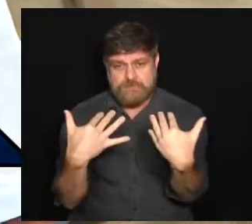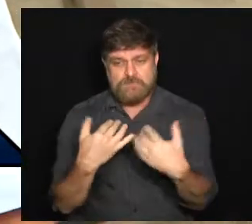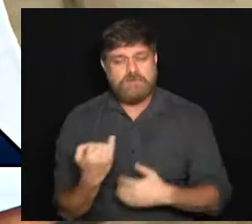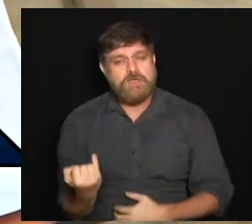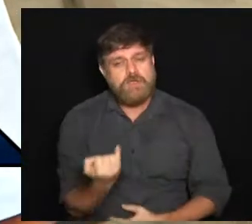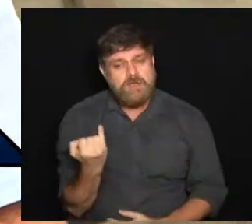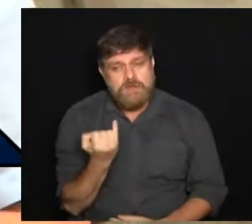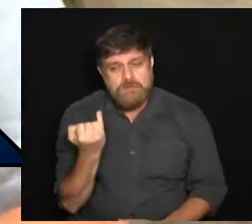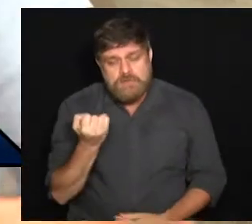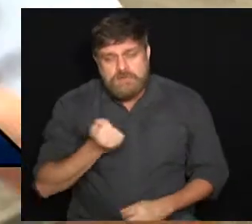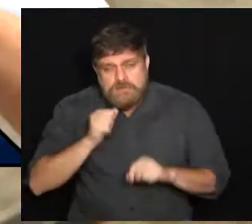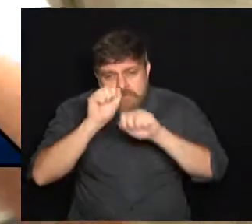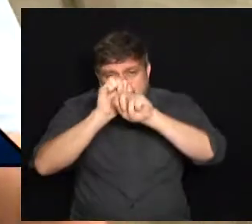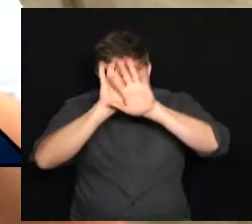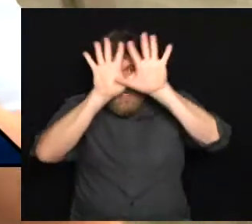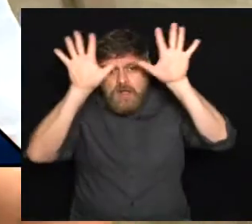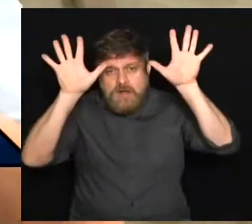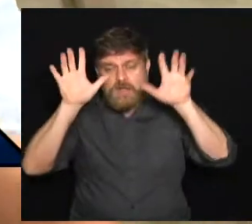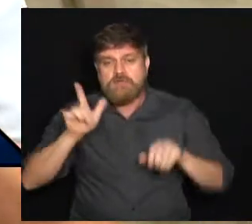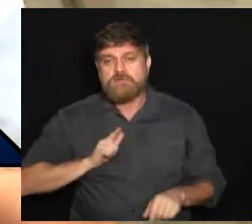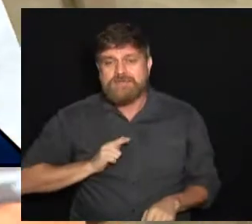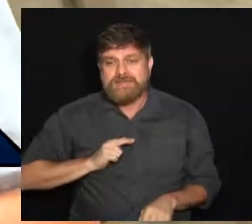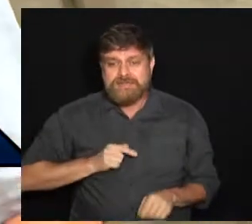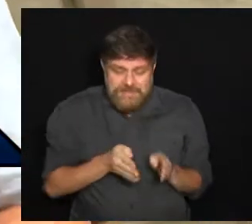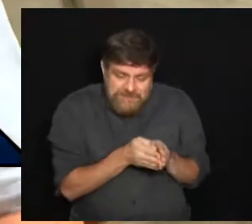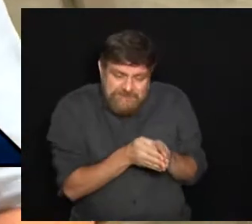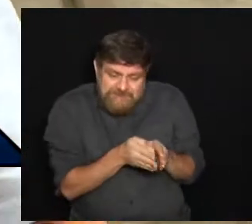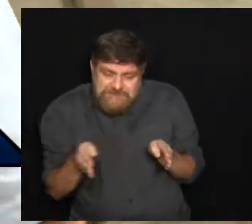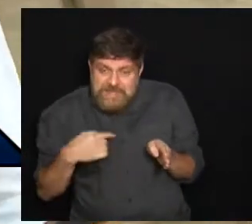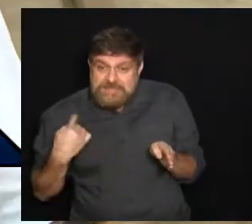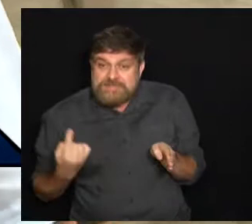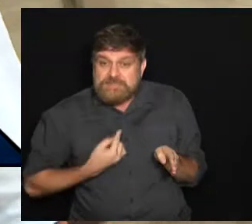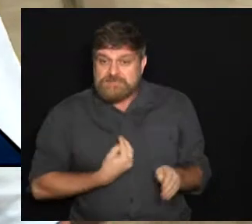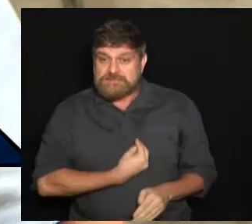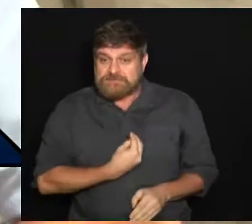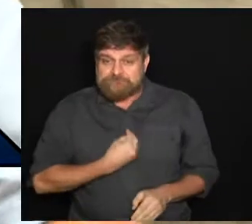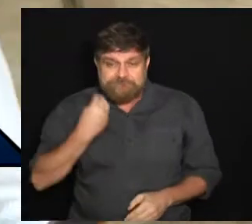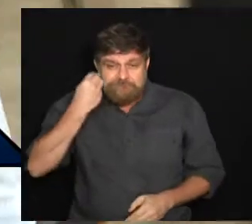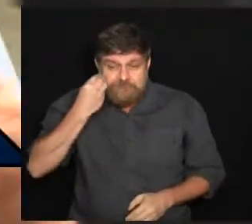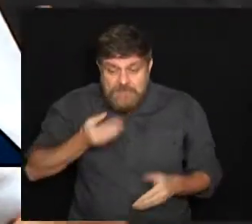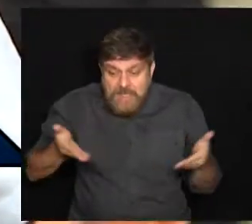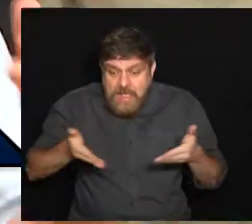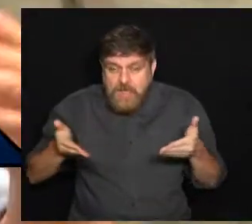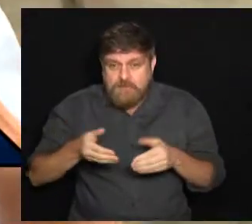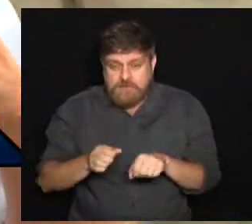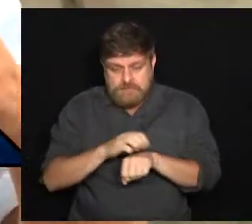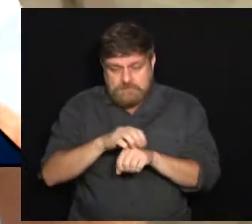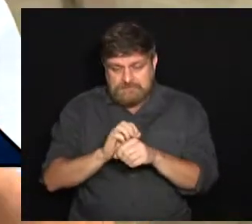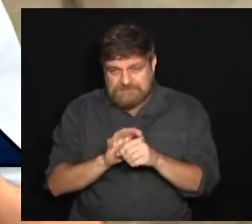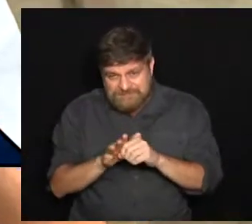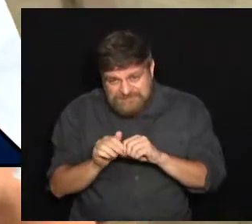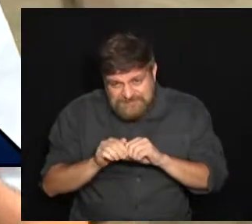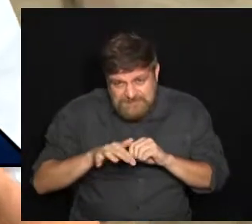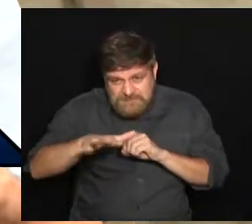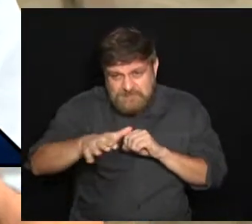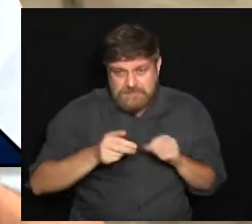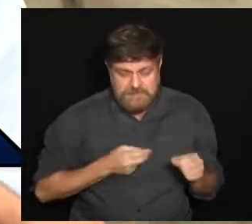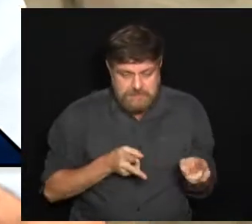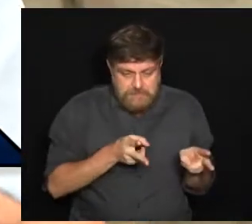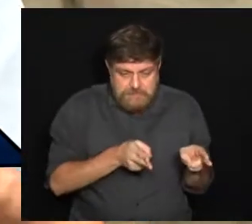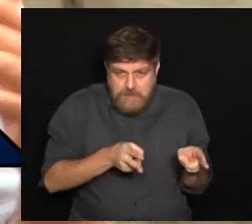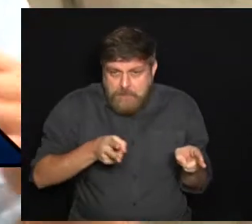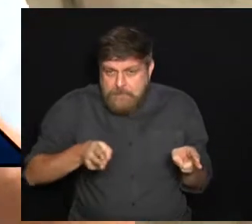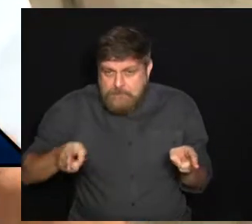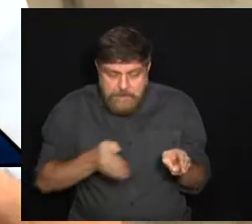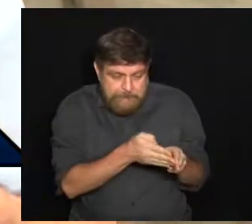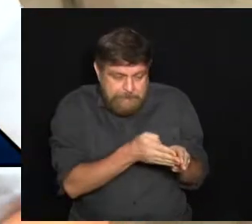importante ter clareza de em que etapa que nós estamos desse momento da epidemia, né? A epidemia, ela tem várias etapas que ela, vamos